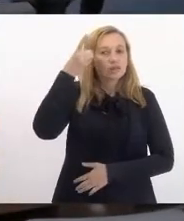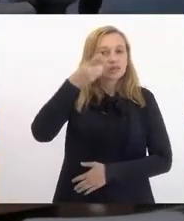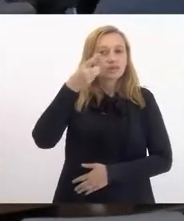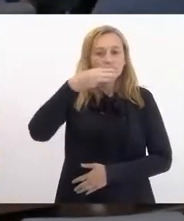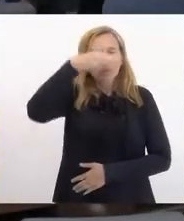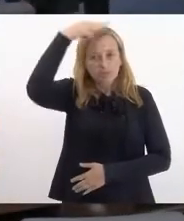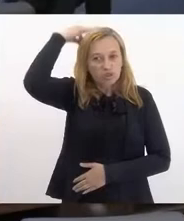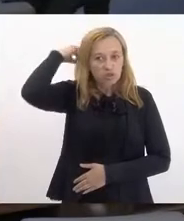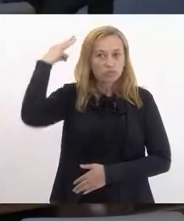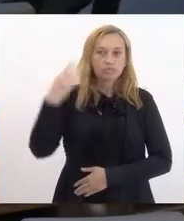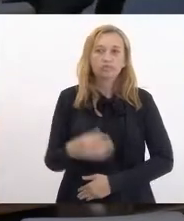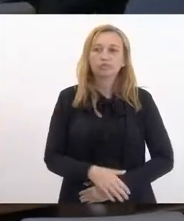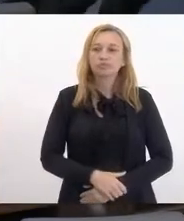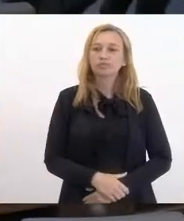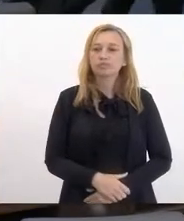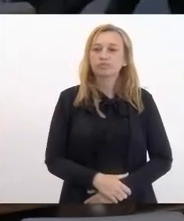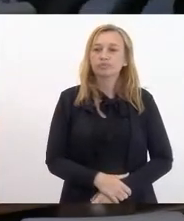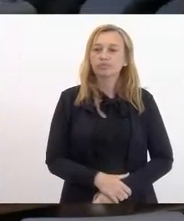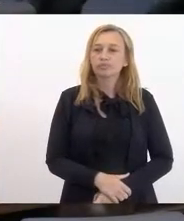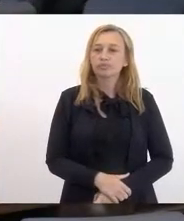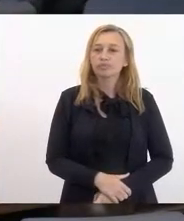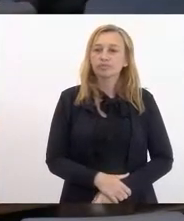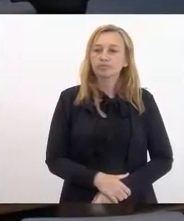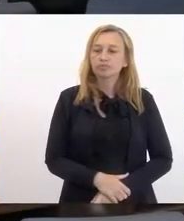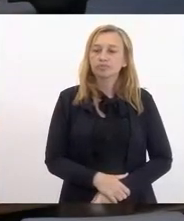Márcio Pacheco.